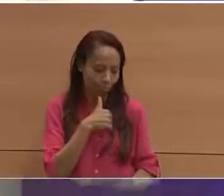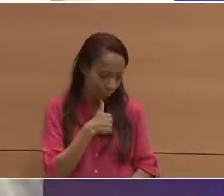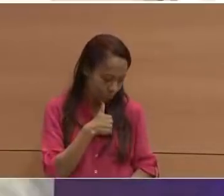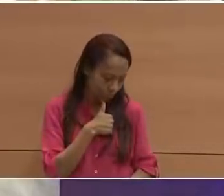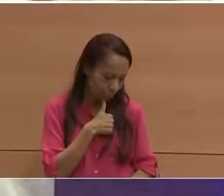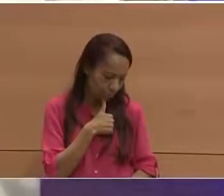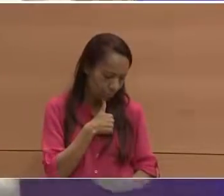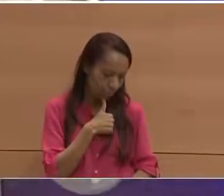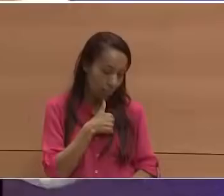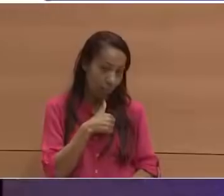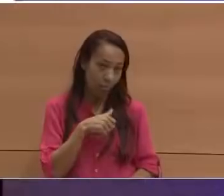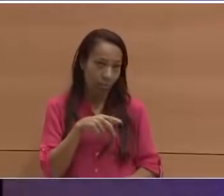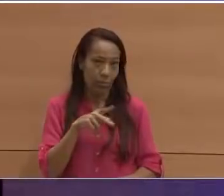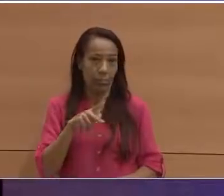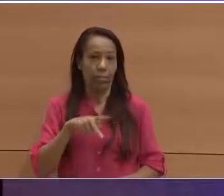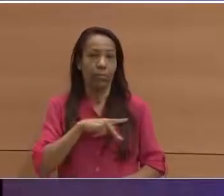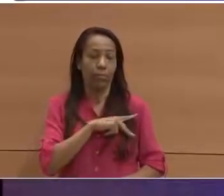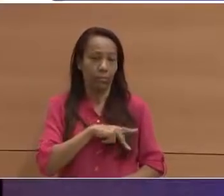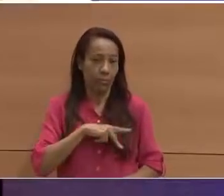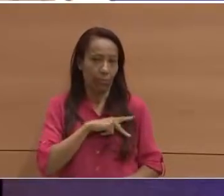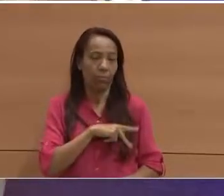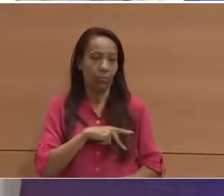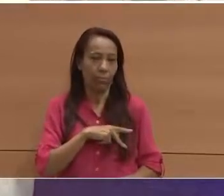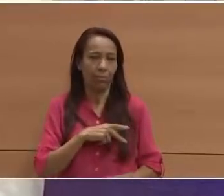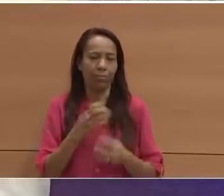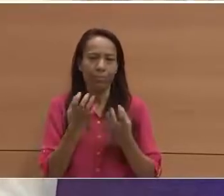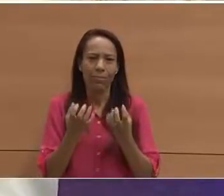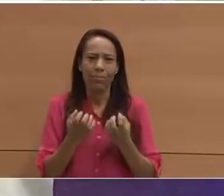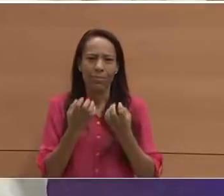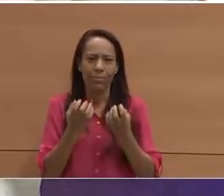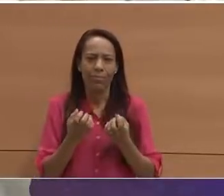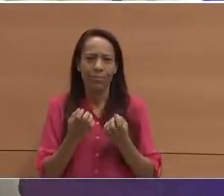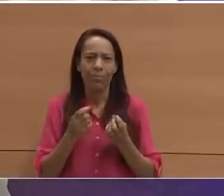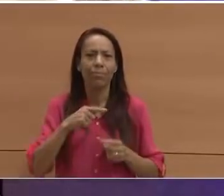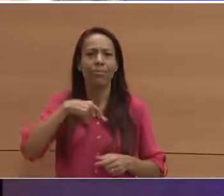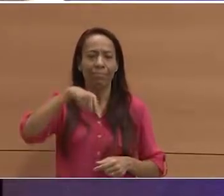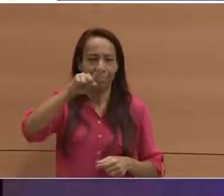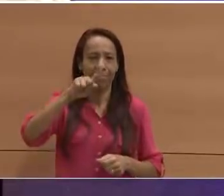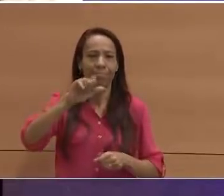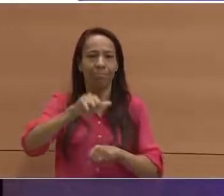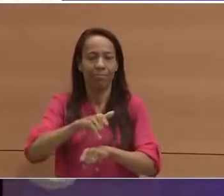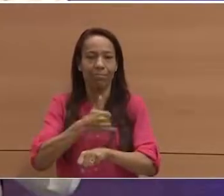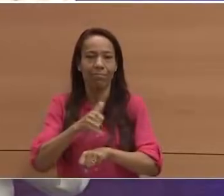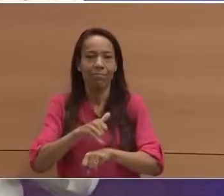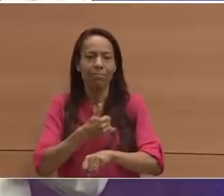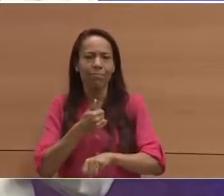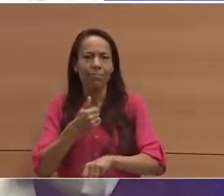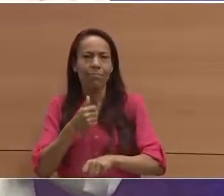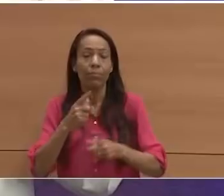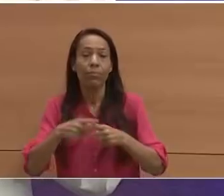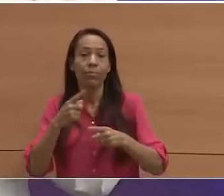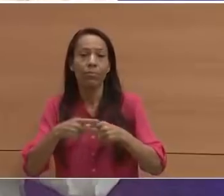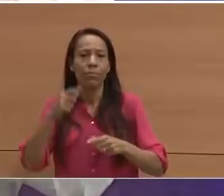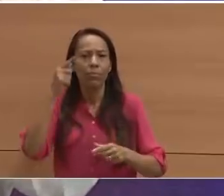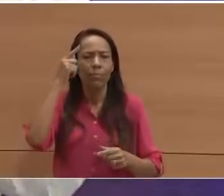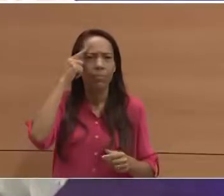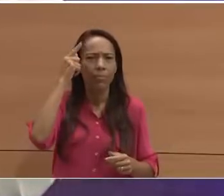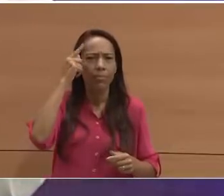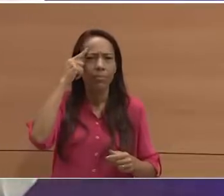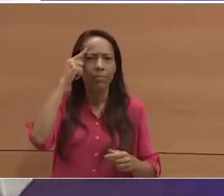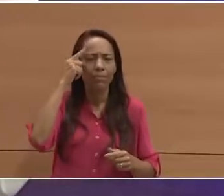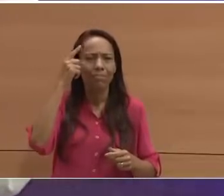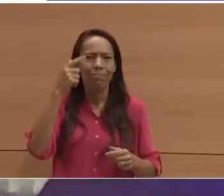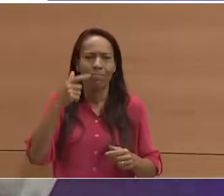então queria dar uma passada em Jerusalém, quem sabe poder converter alguns, né, para